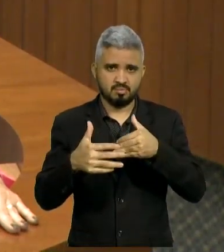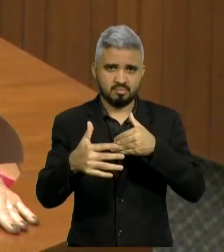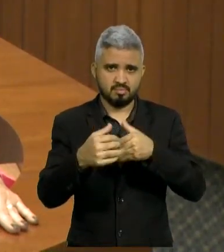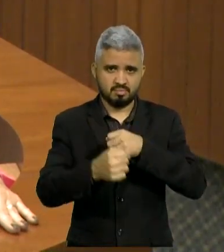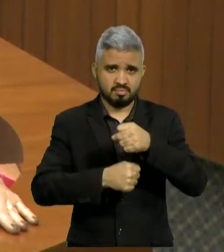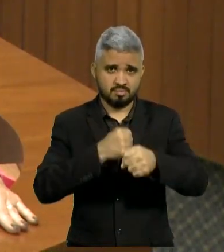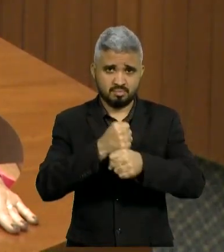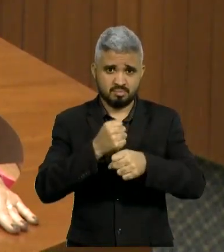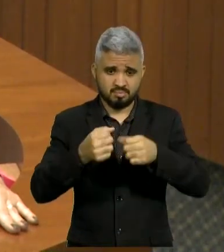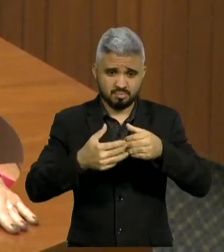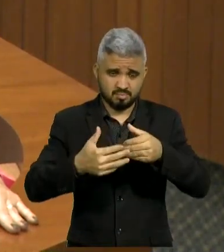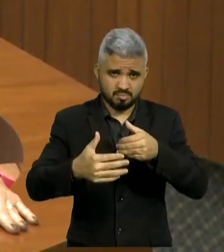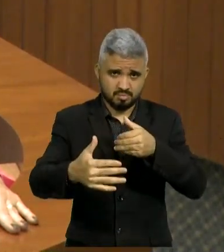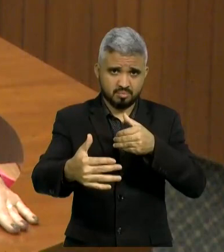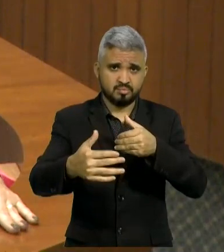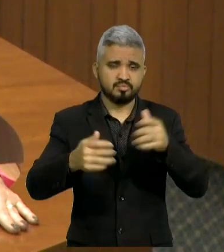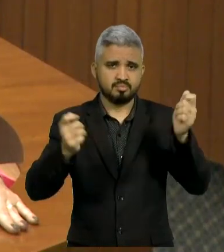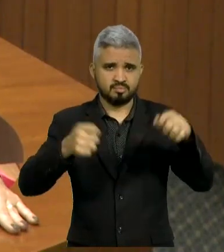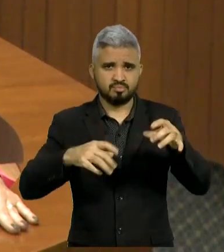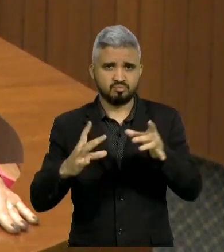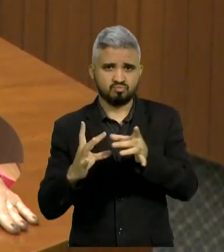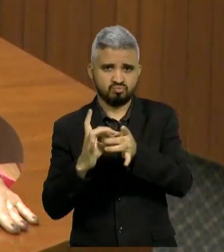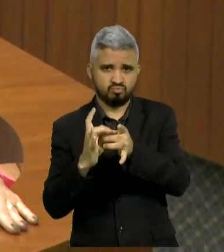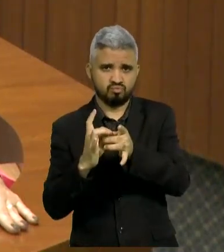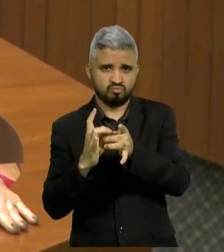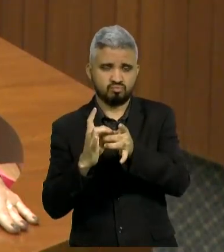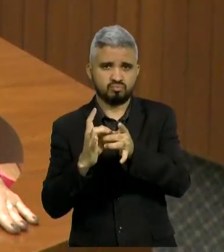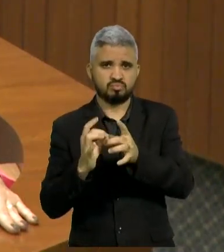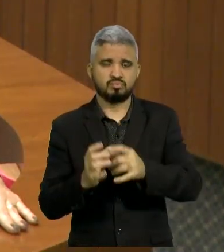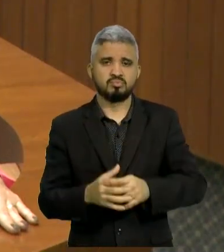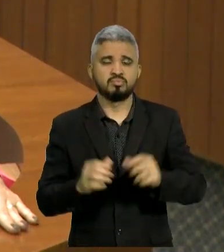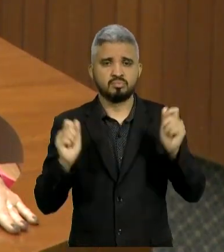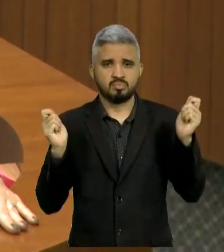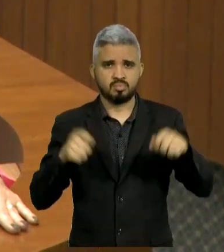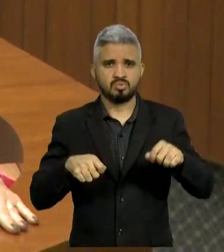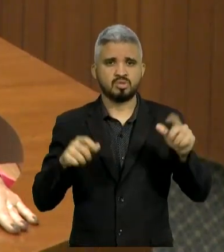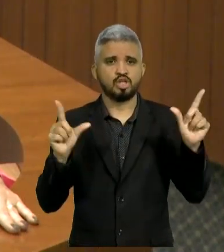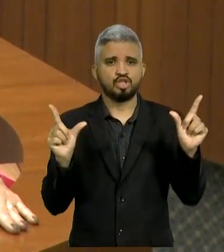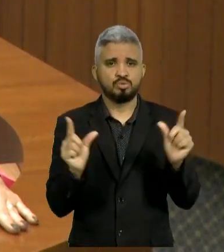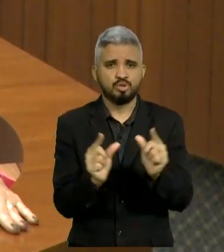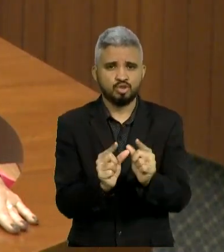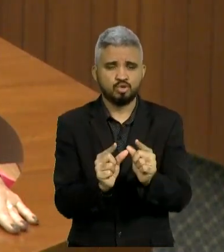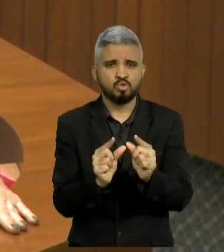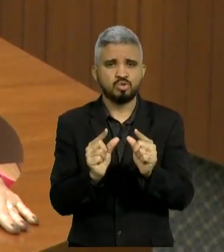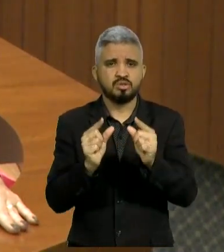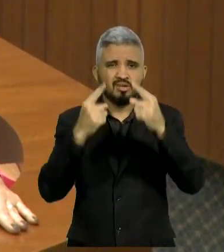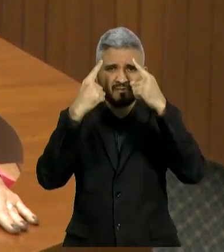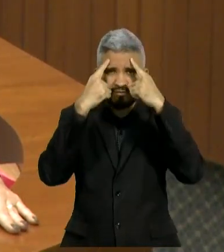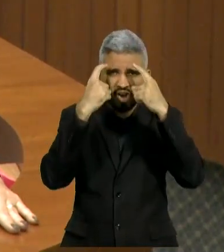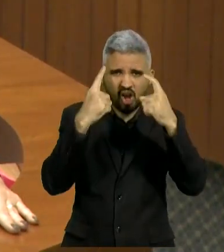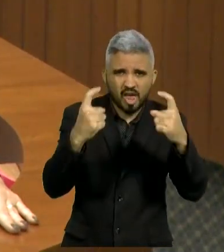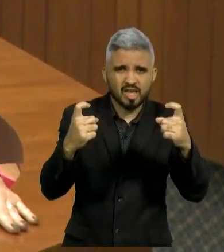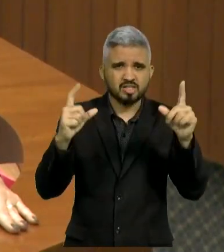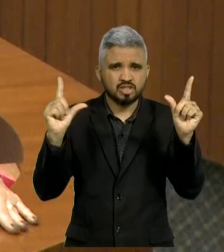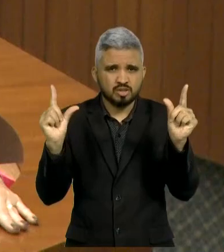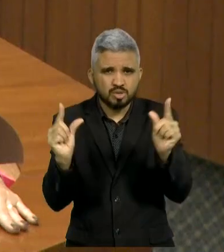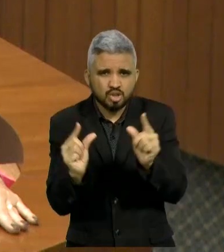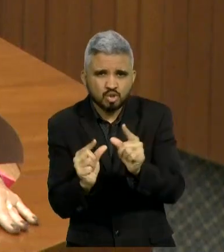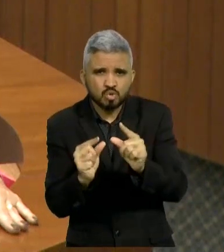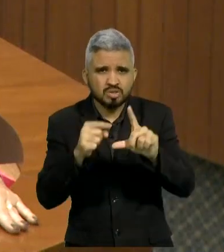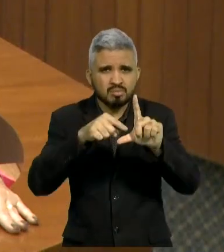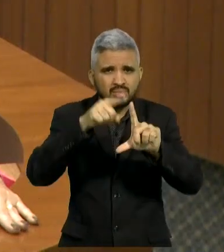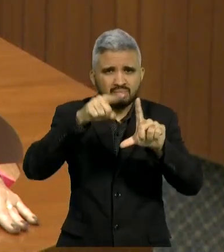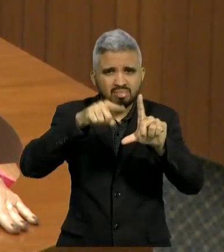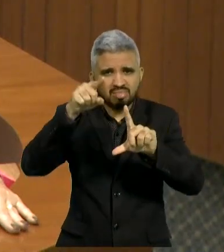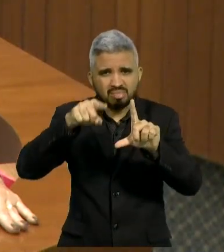em conjunto, para que a gente diminua esses dados alarmantes que, infelizmente, no